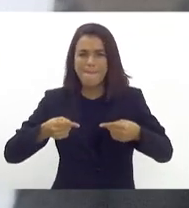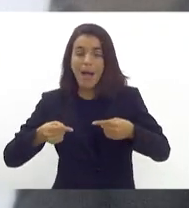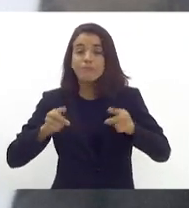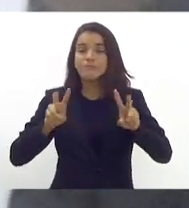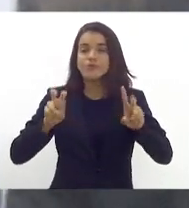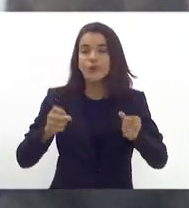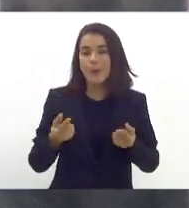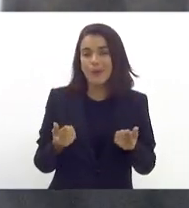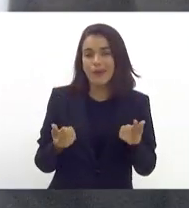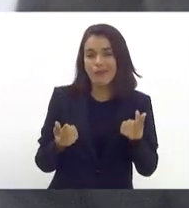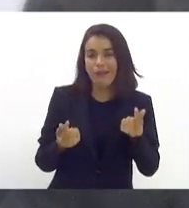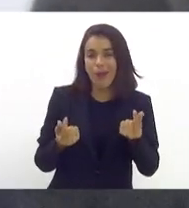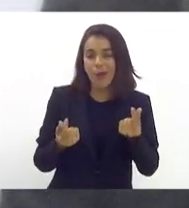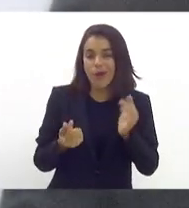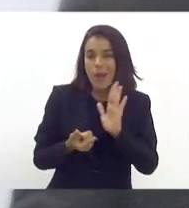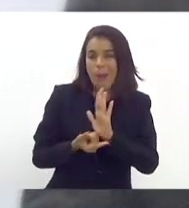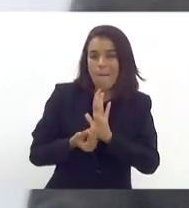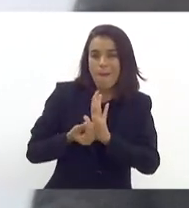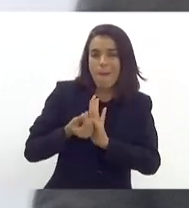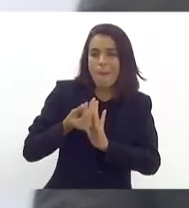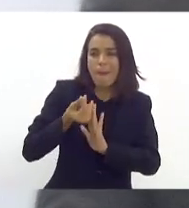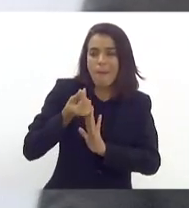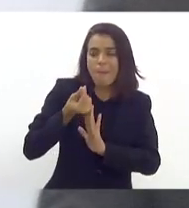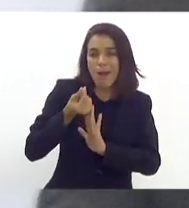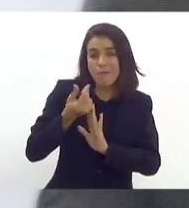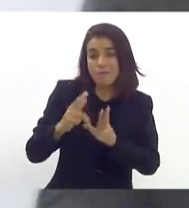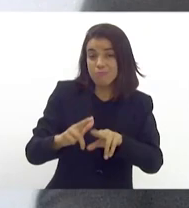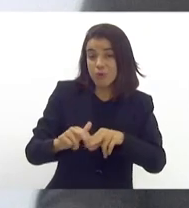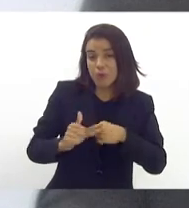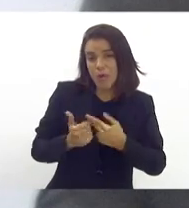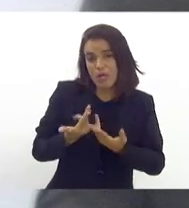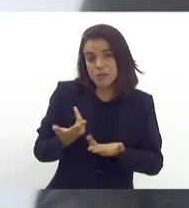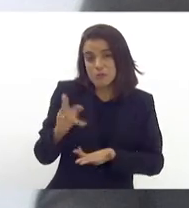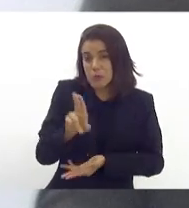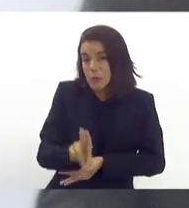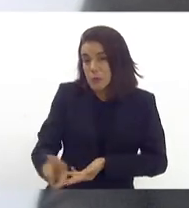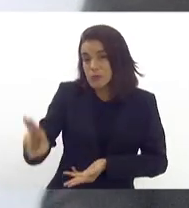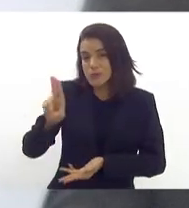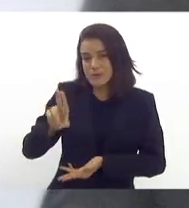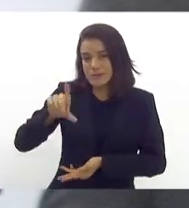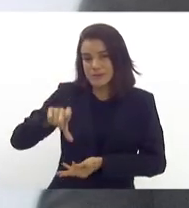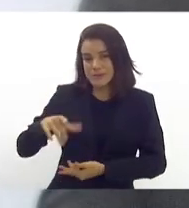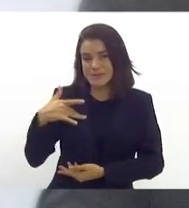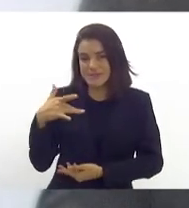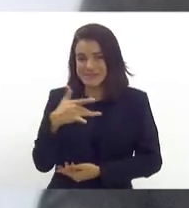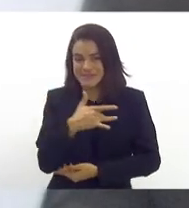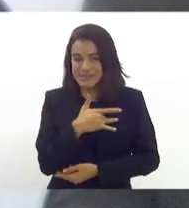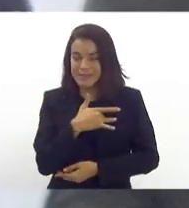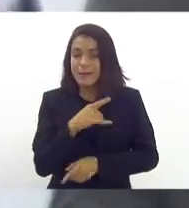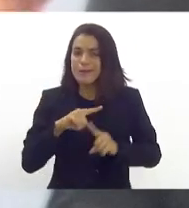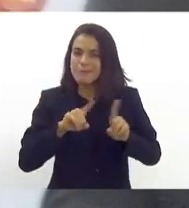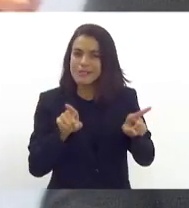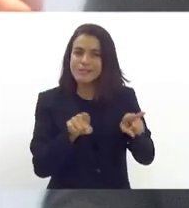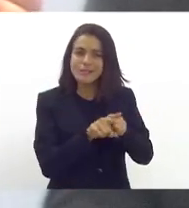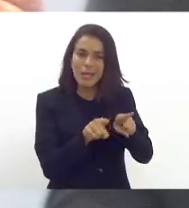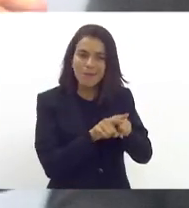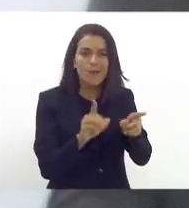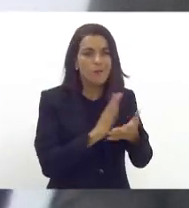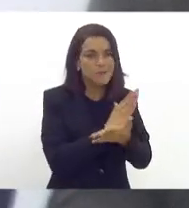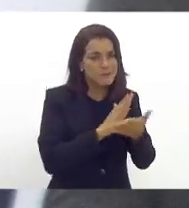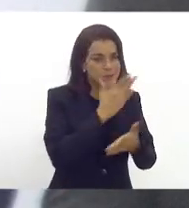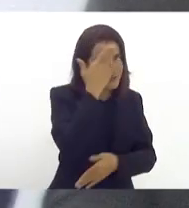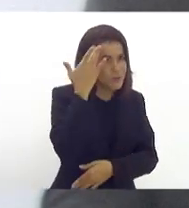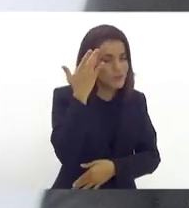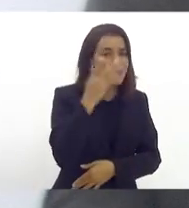valores aumentos de utilização sim assim como nós temos alguns que usam mais